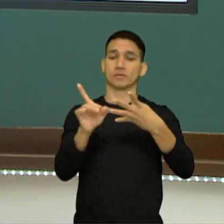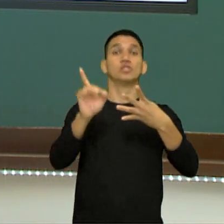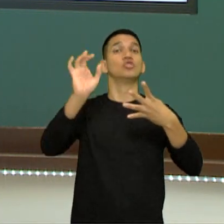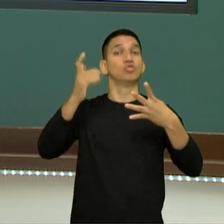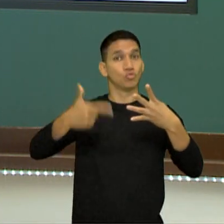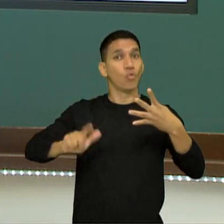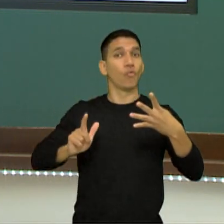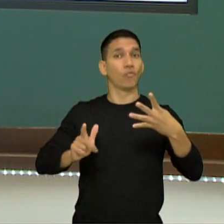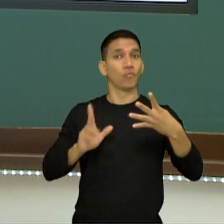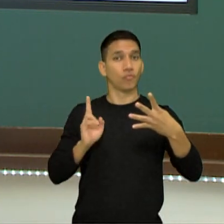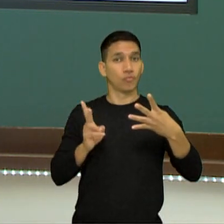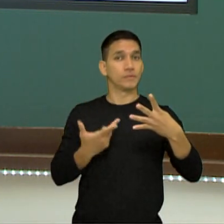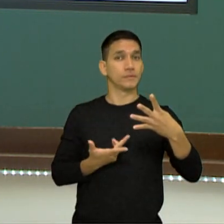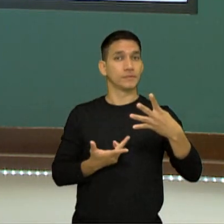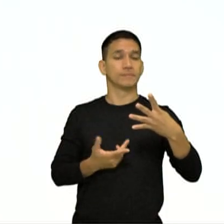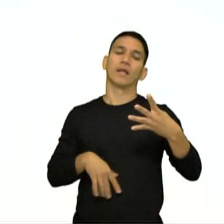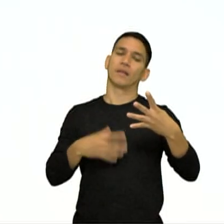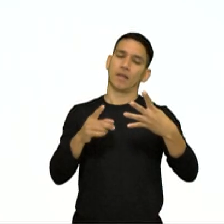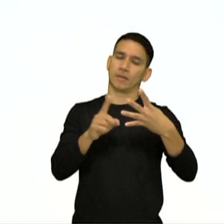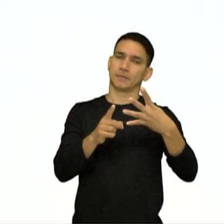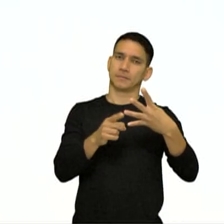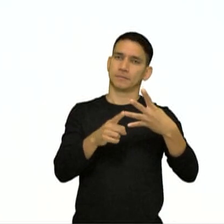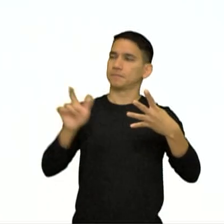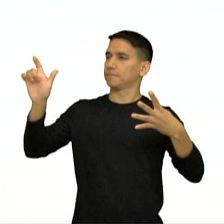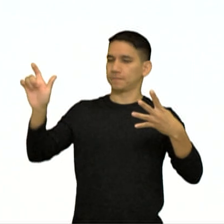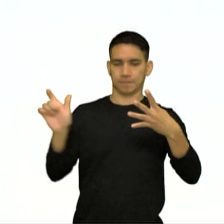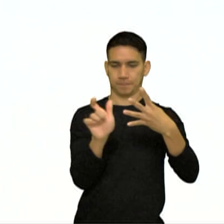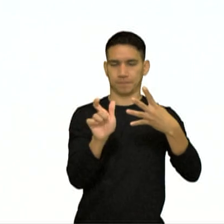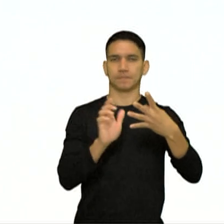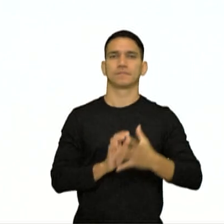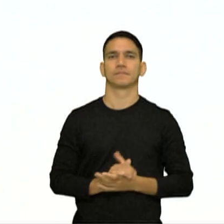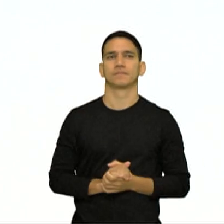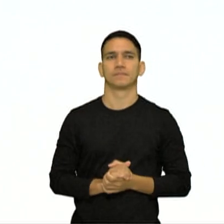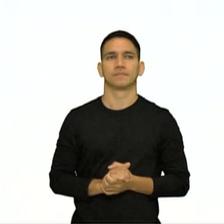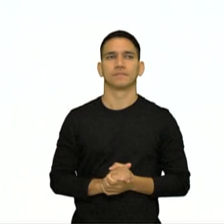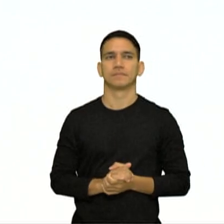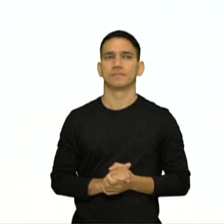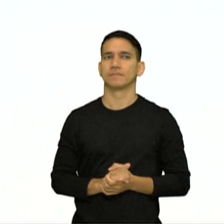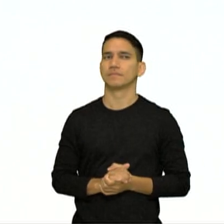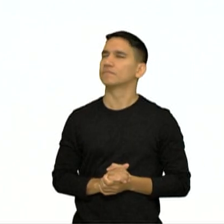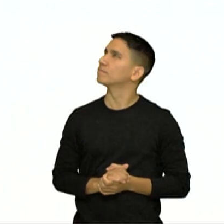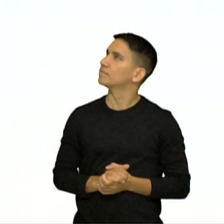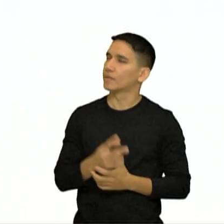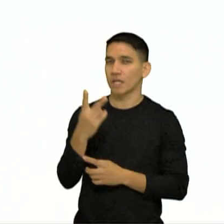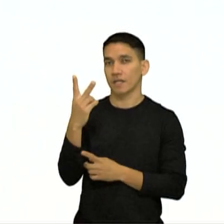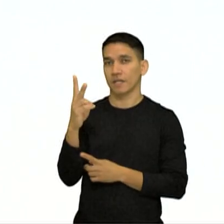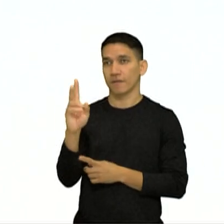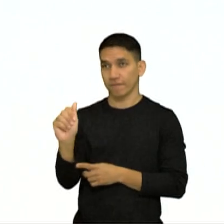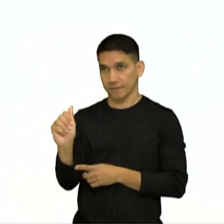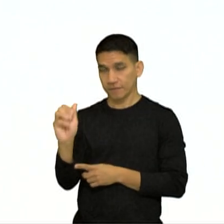quem? Ax. Então, ele está na letra D.